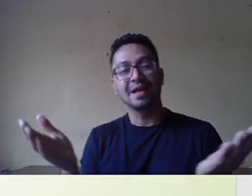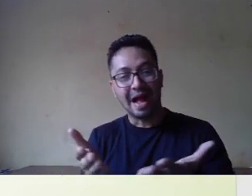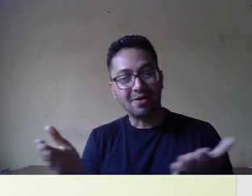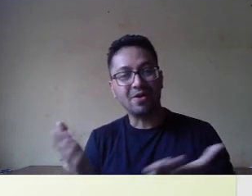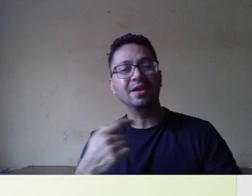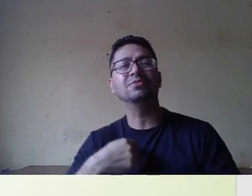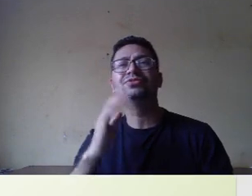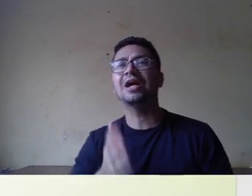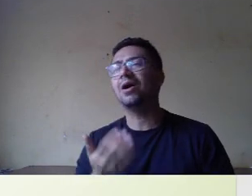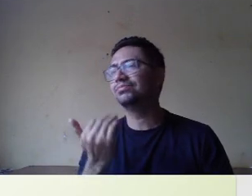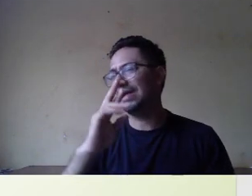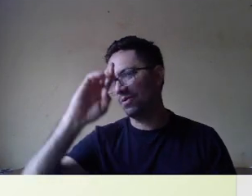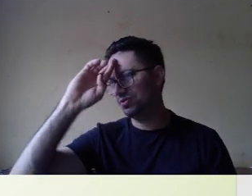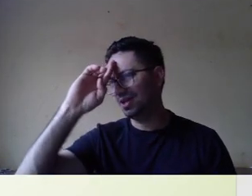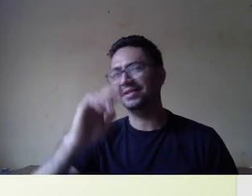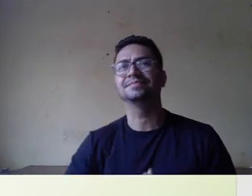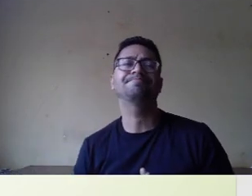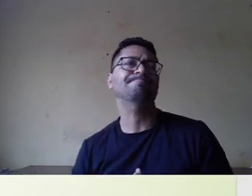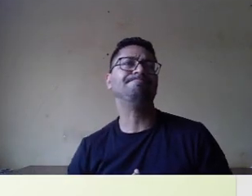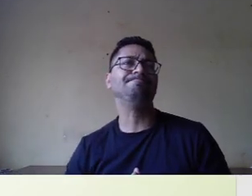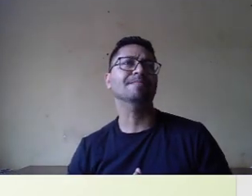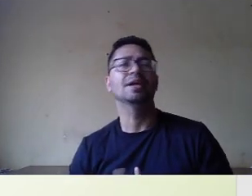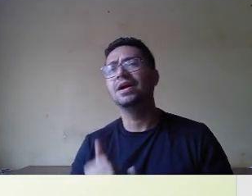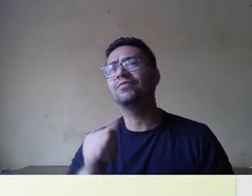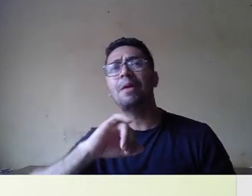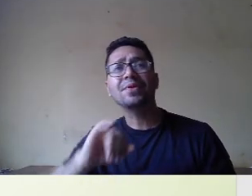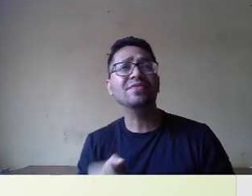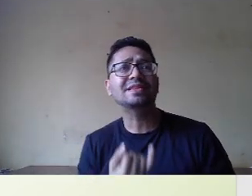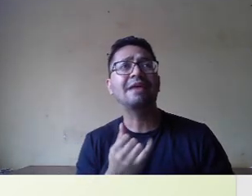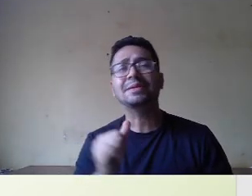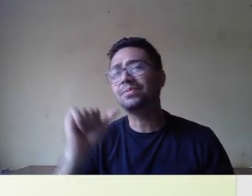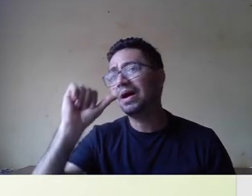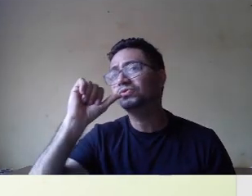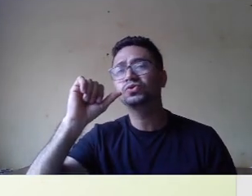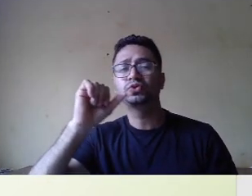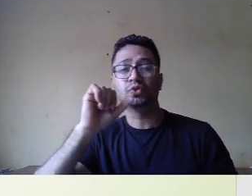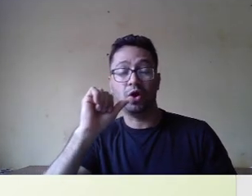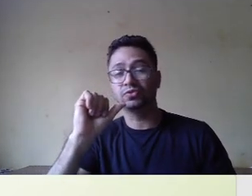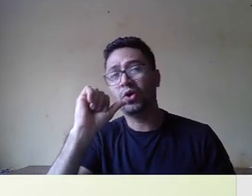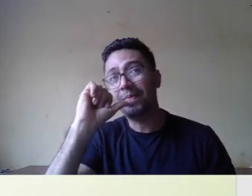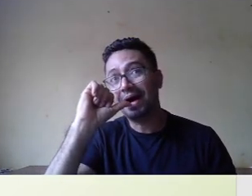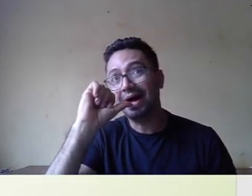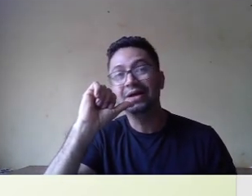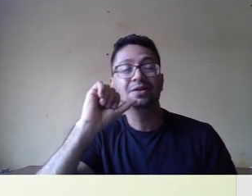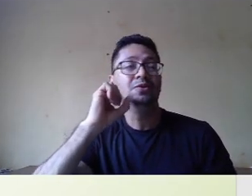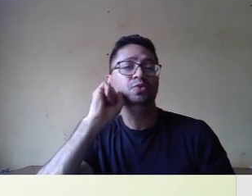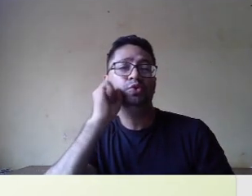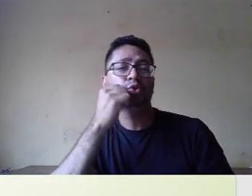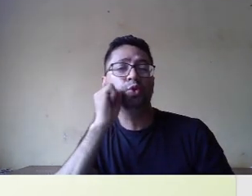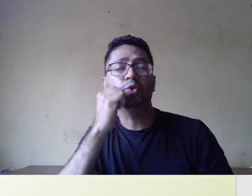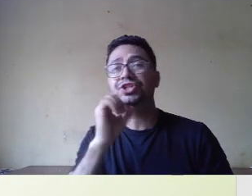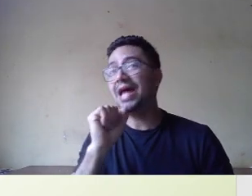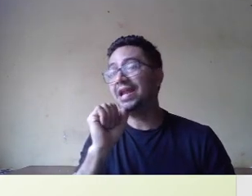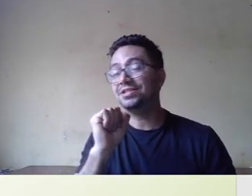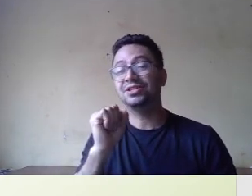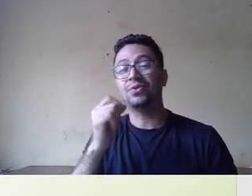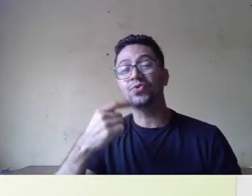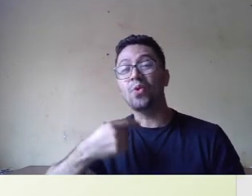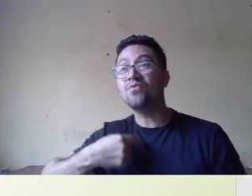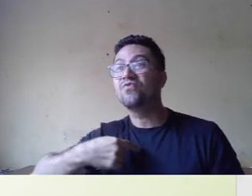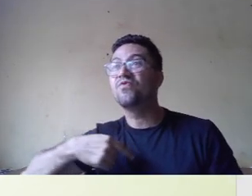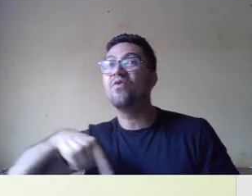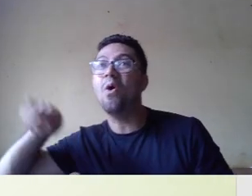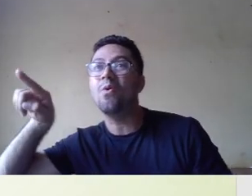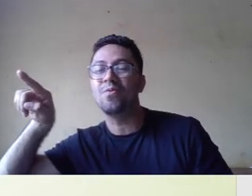ó. Agora eu já almocei, eu vou aproveitar para tomar um suco de laranja. Então,